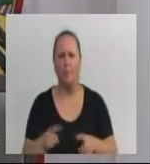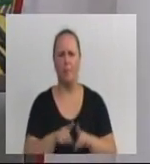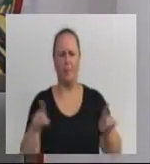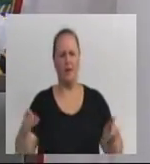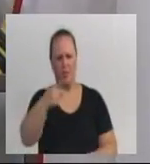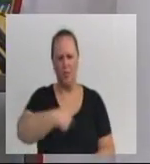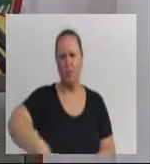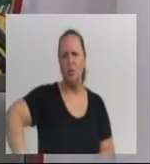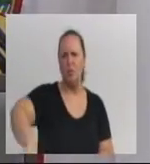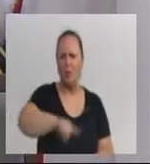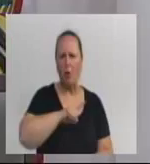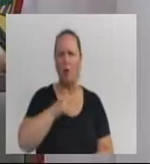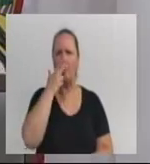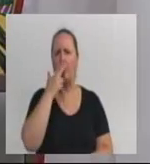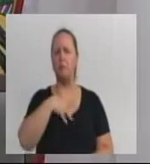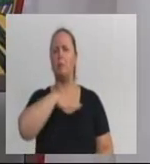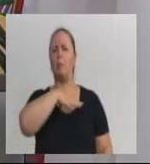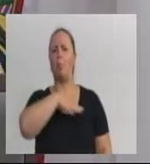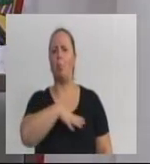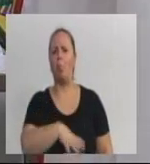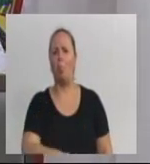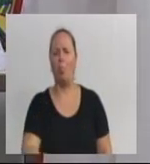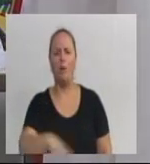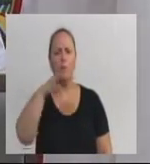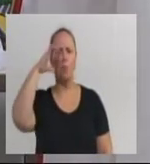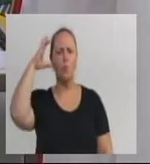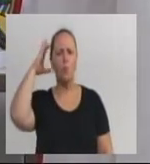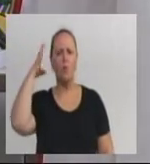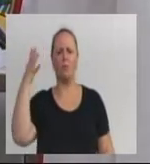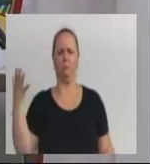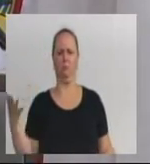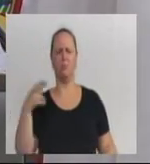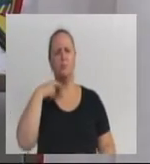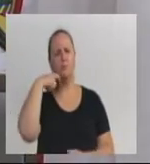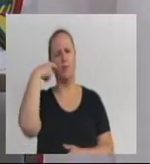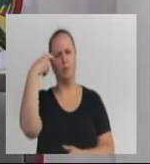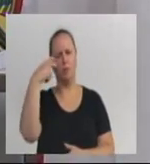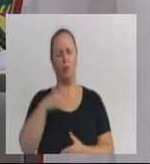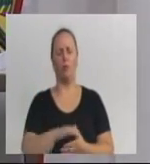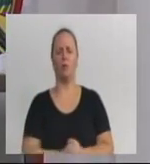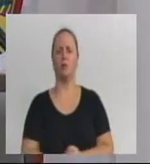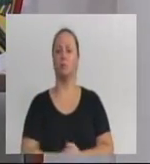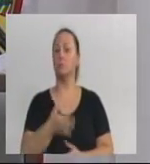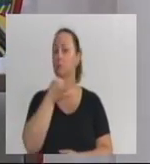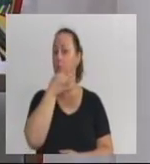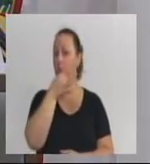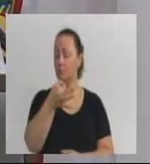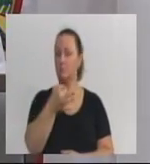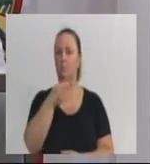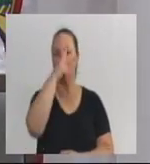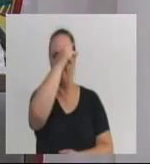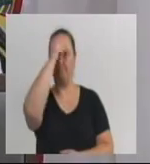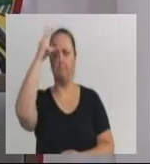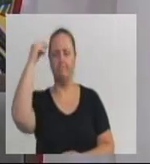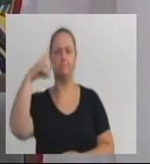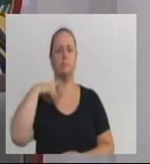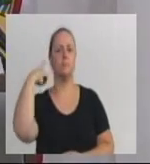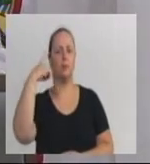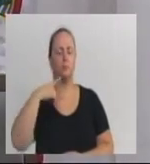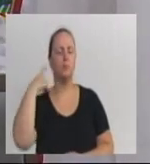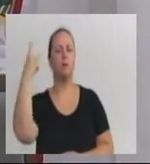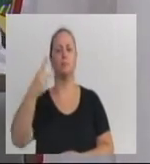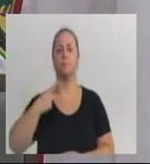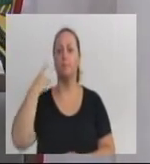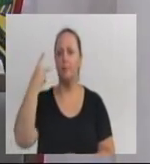amuados, omissos, é uma vergonha. Sugiro, prefeito, deputados, e nós